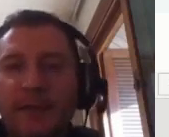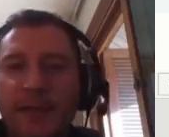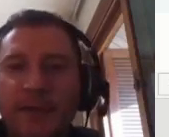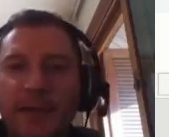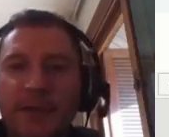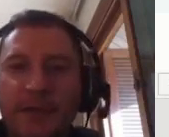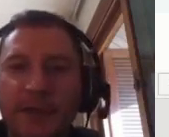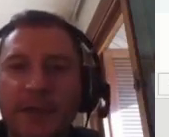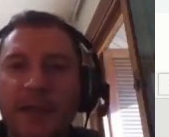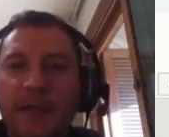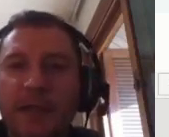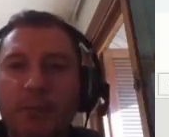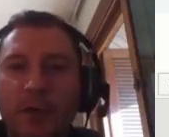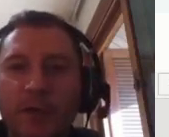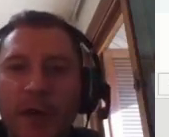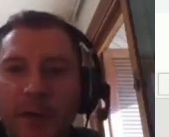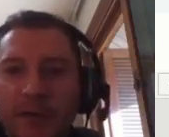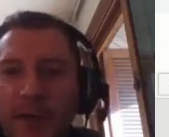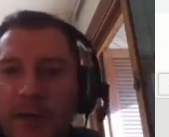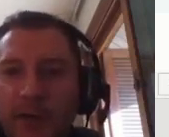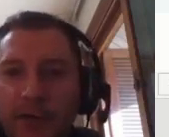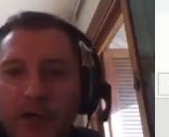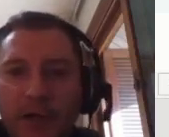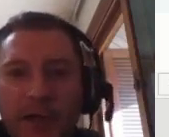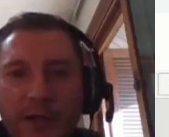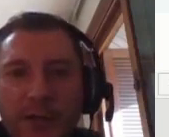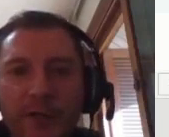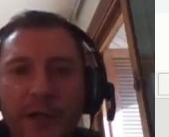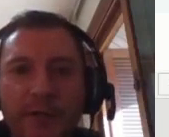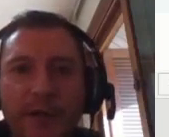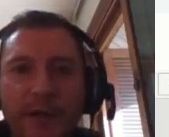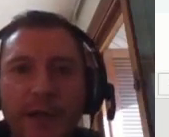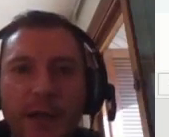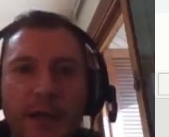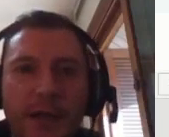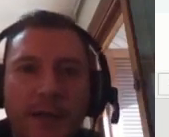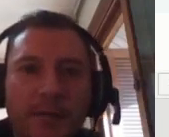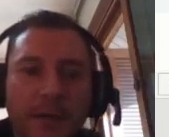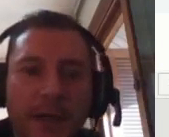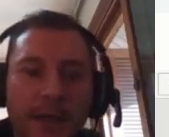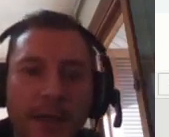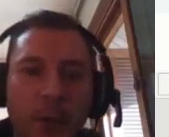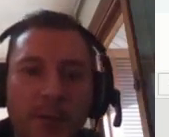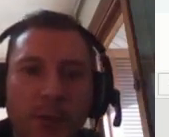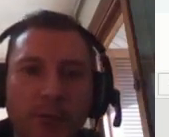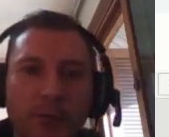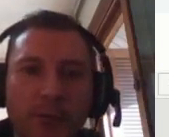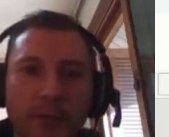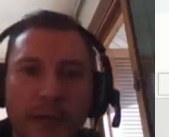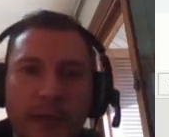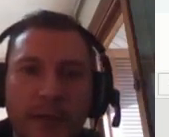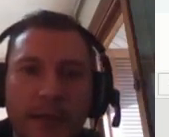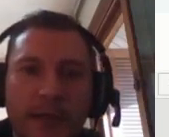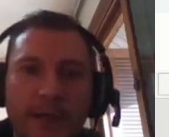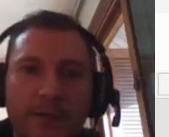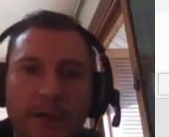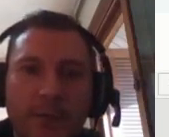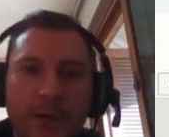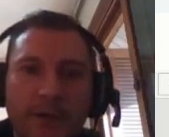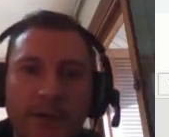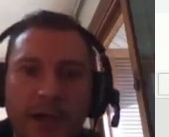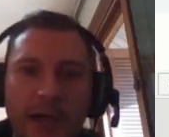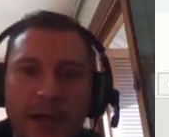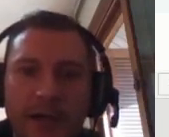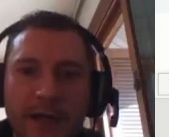densidade lagrangiana depois. Mas da equação de Euler-Lagrange a gente consegue definir, né, quem é o π ponto, né? A derivada temporal